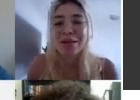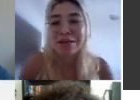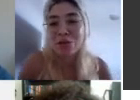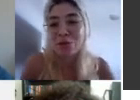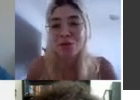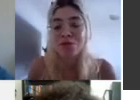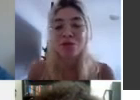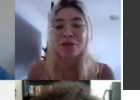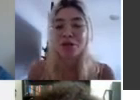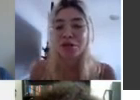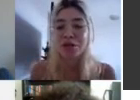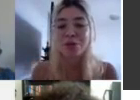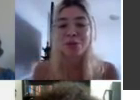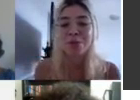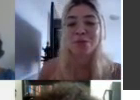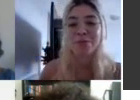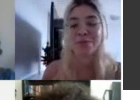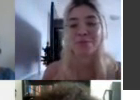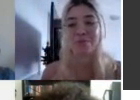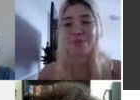tudo bem? Está todo mundo me ouvindo direitinho?